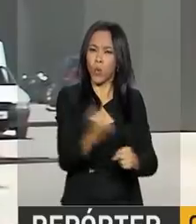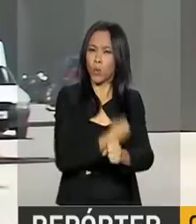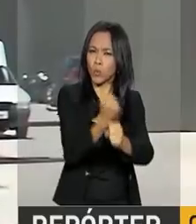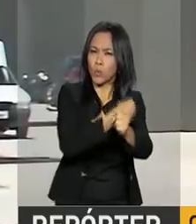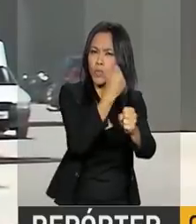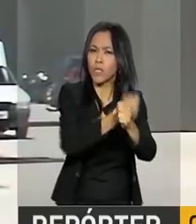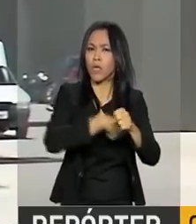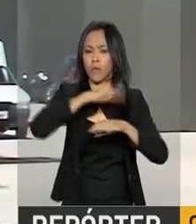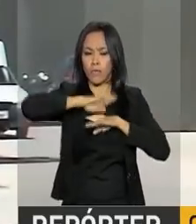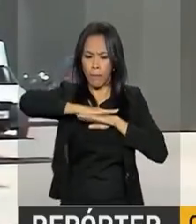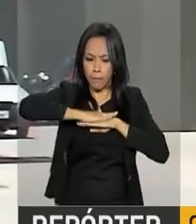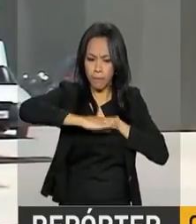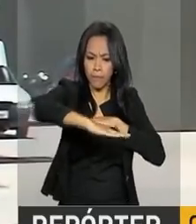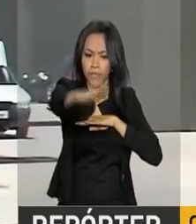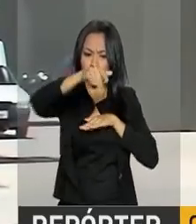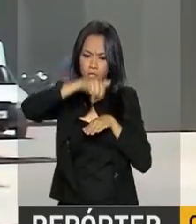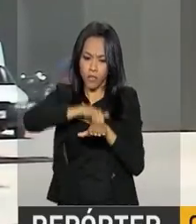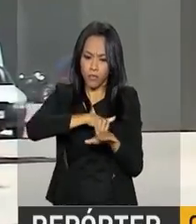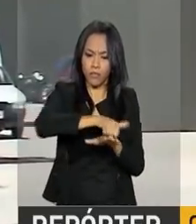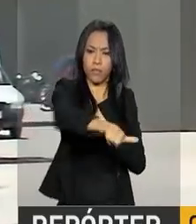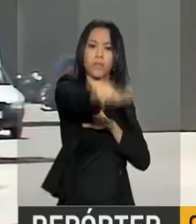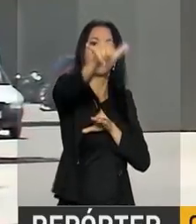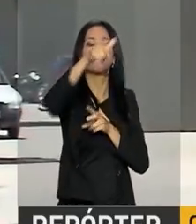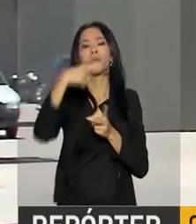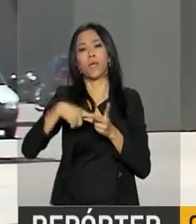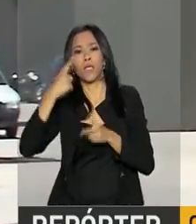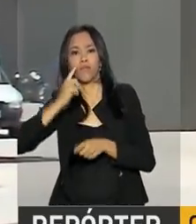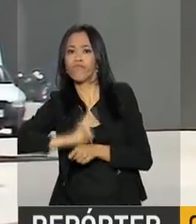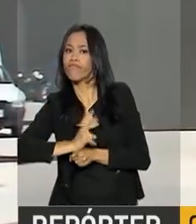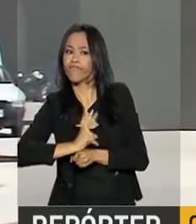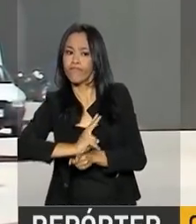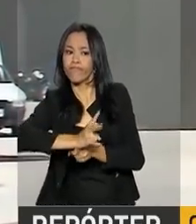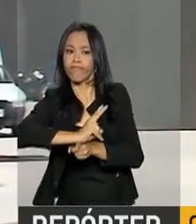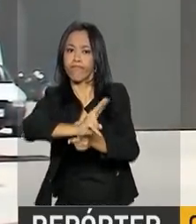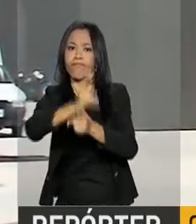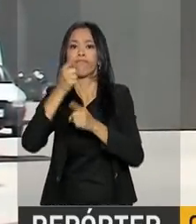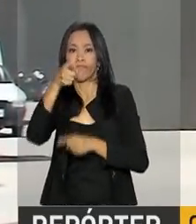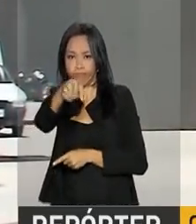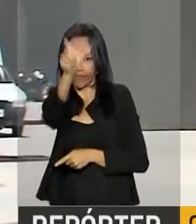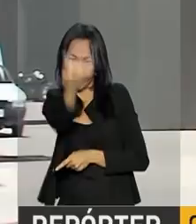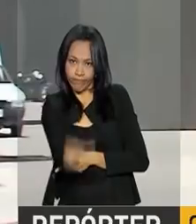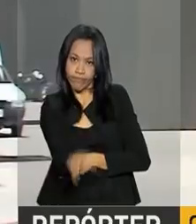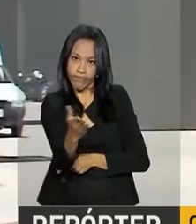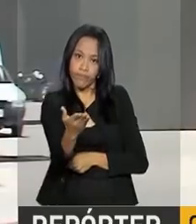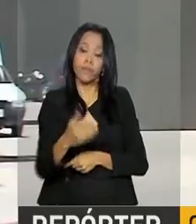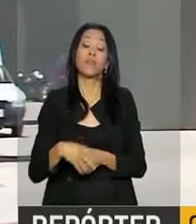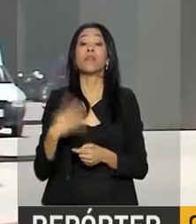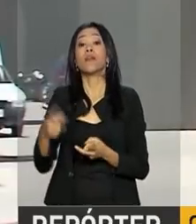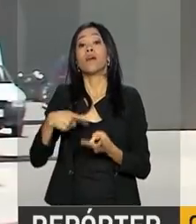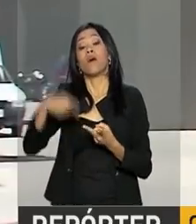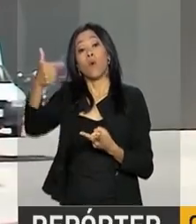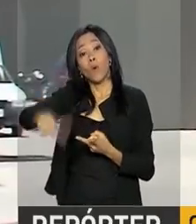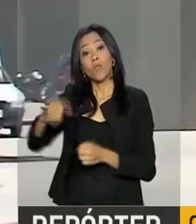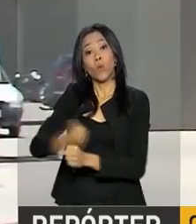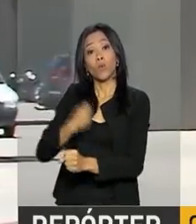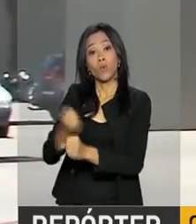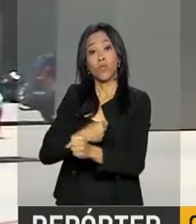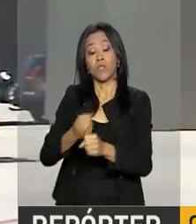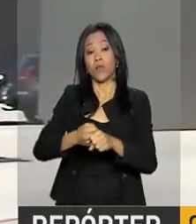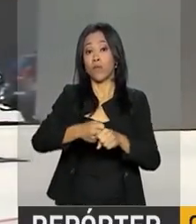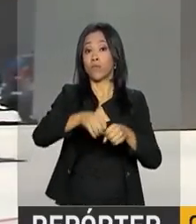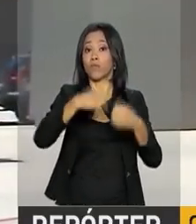pouso e decolagem, o asfalto de todas as pistas, a construção do estacionamento